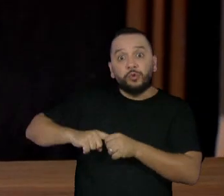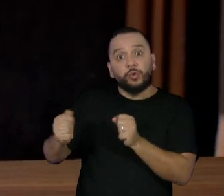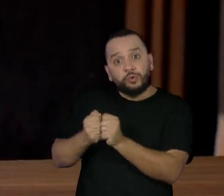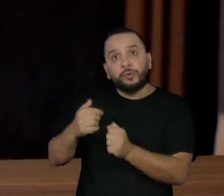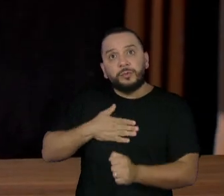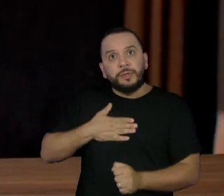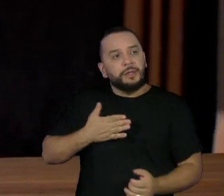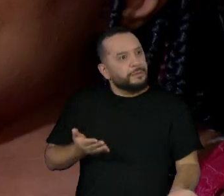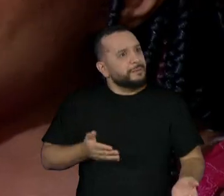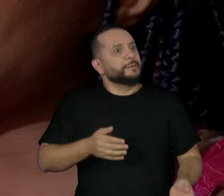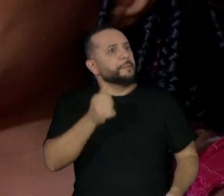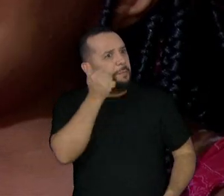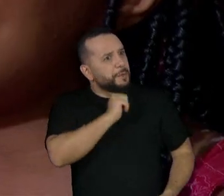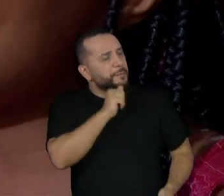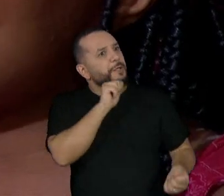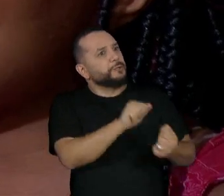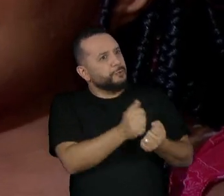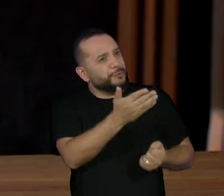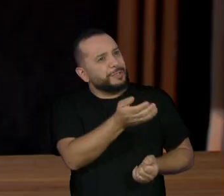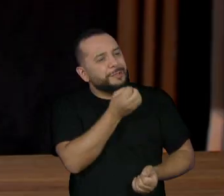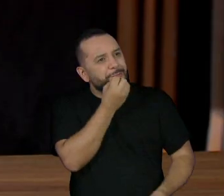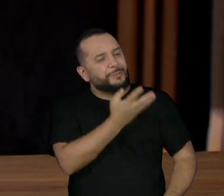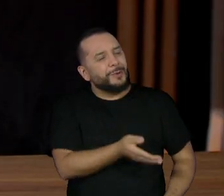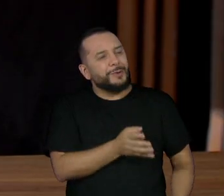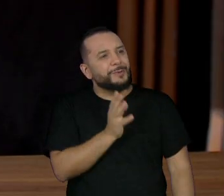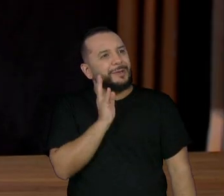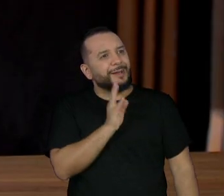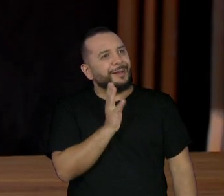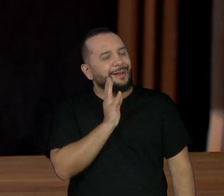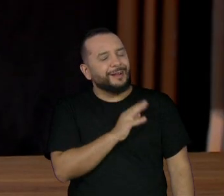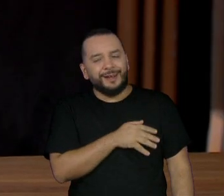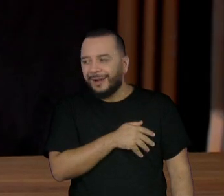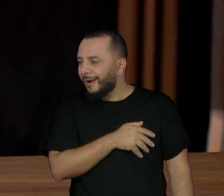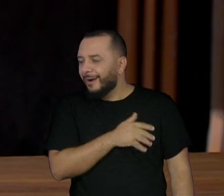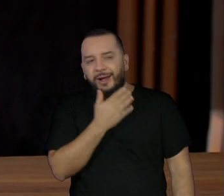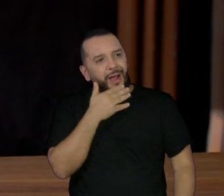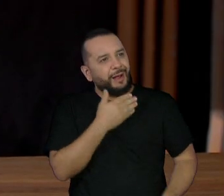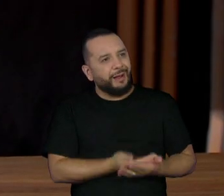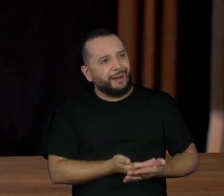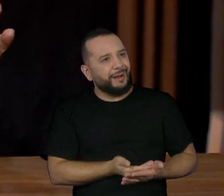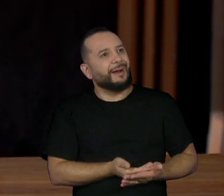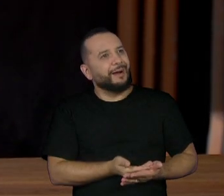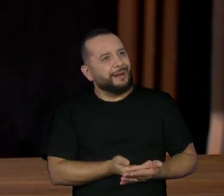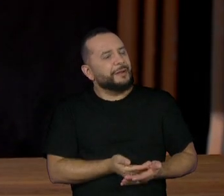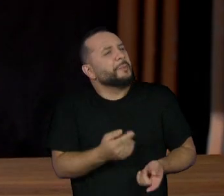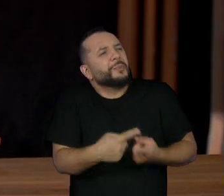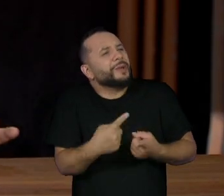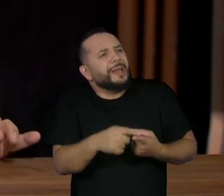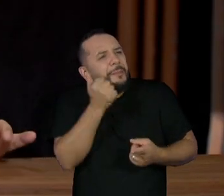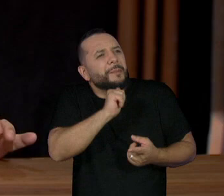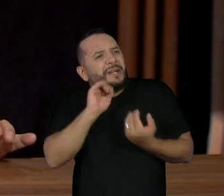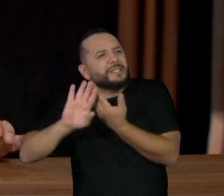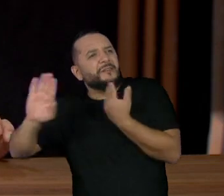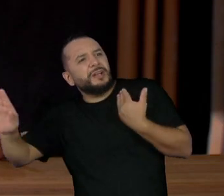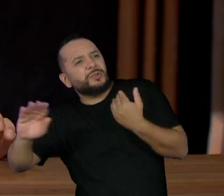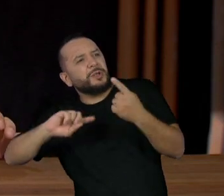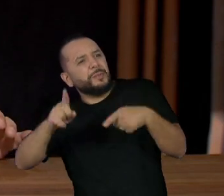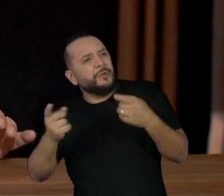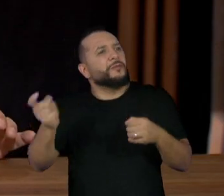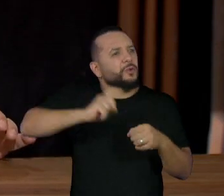uma dupla dinâmica. É uma dupla dinâmica. Que coisa incrível essa... Por que aconteceu isso, hein?